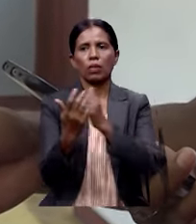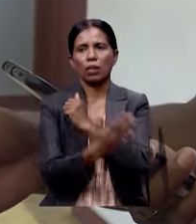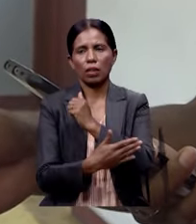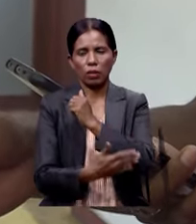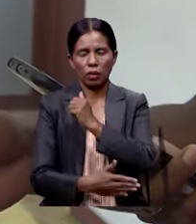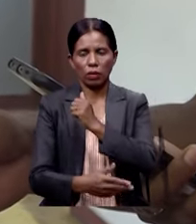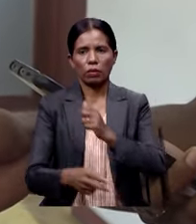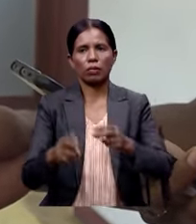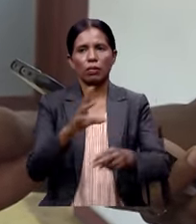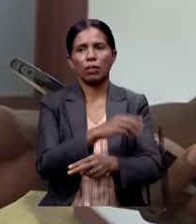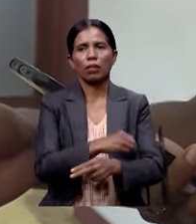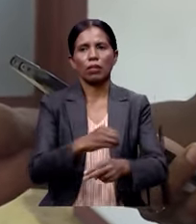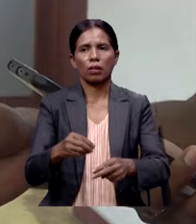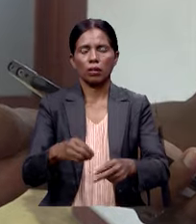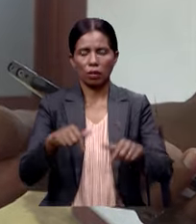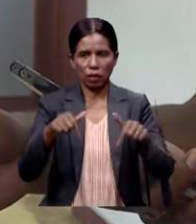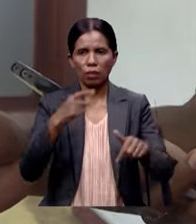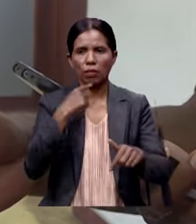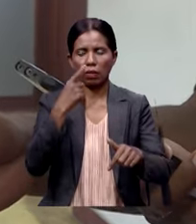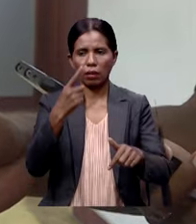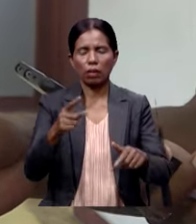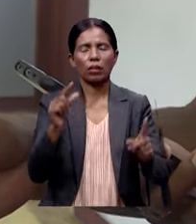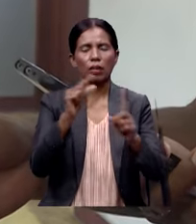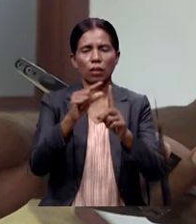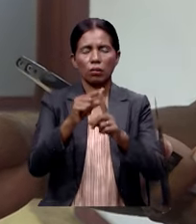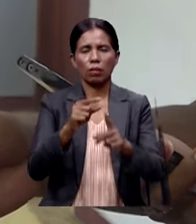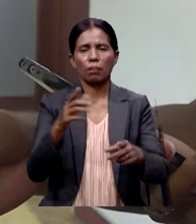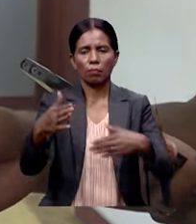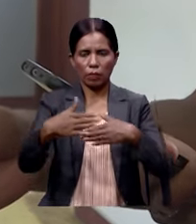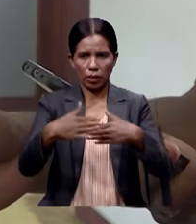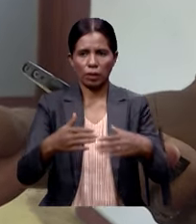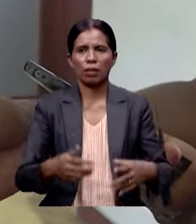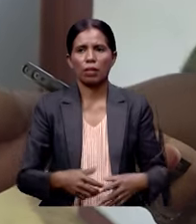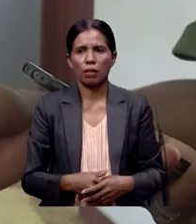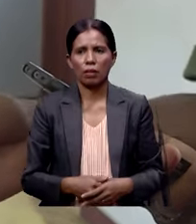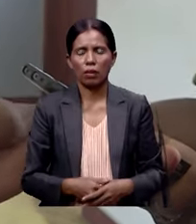nini atu regional nini atu dehan olia fuan barakarik dehan